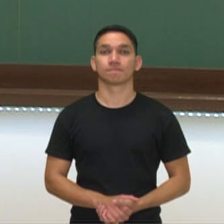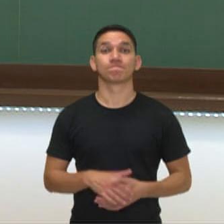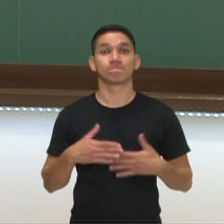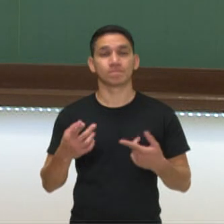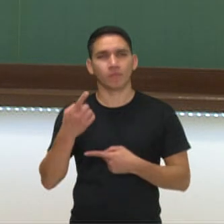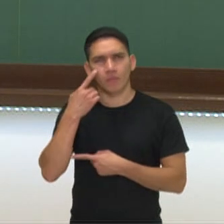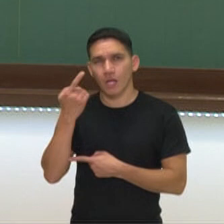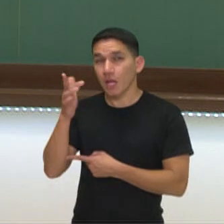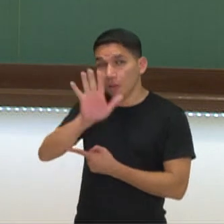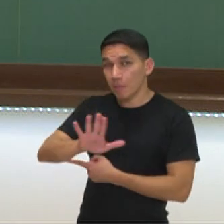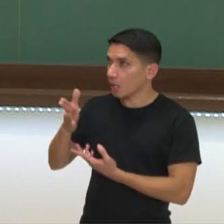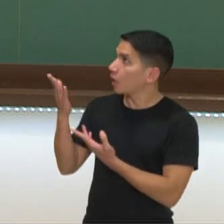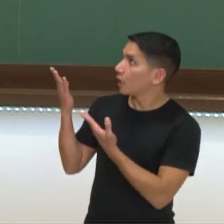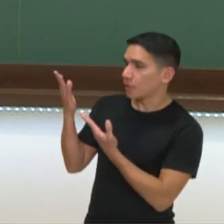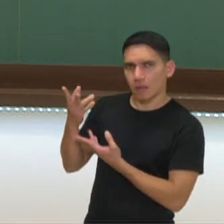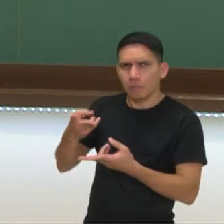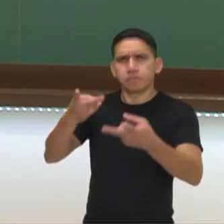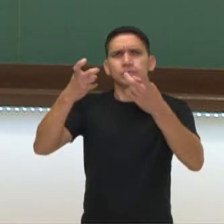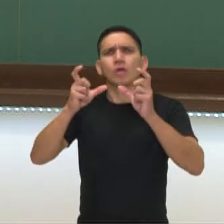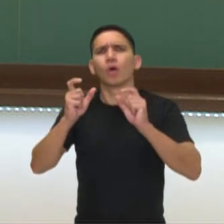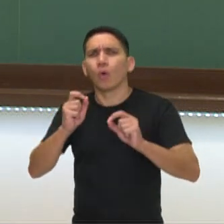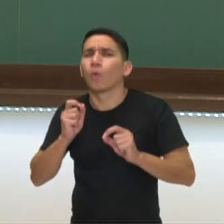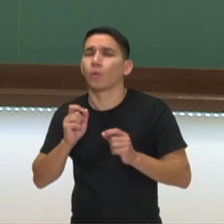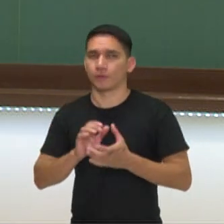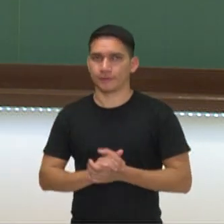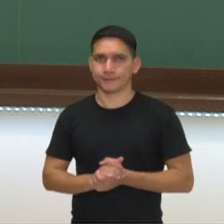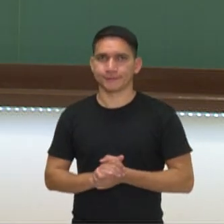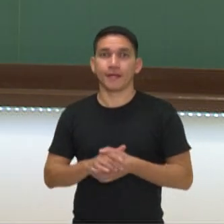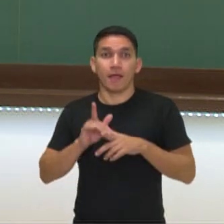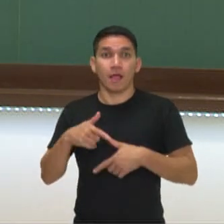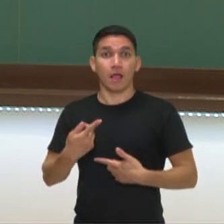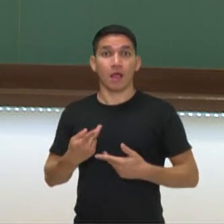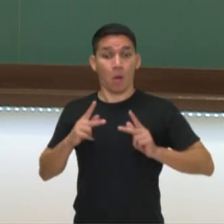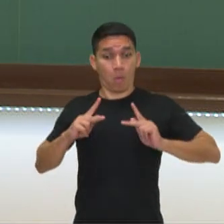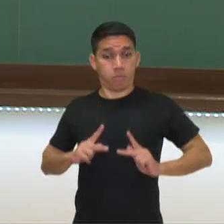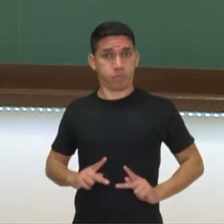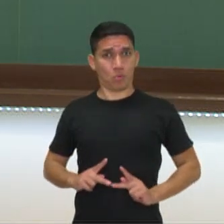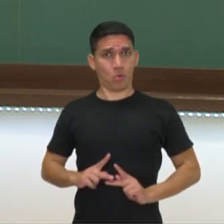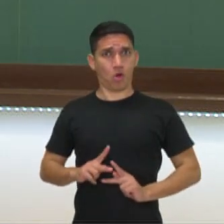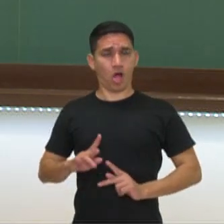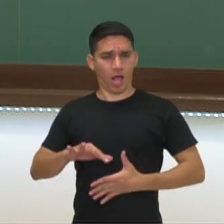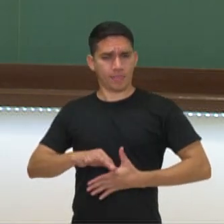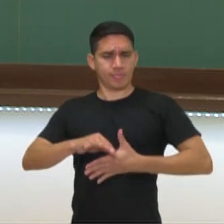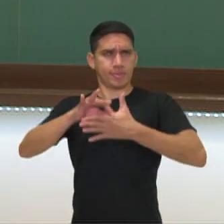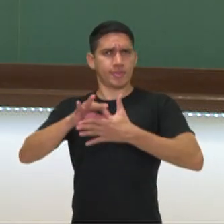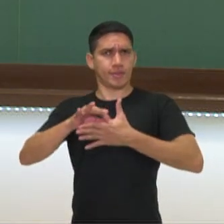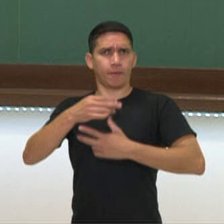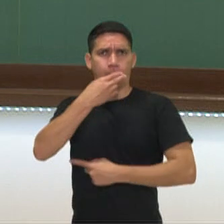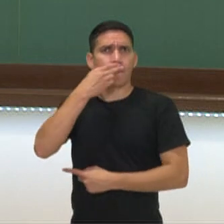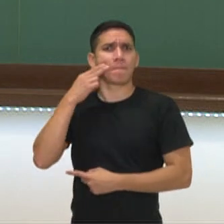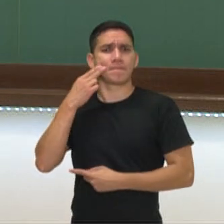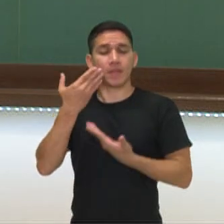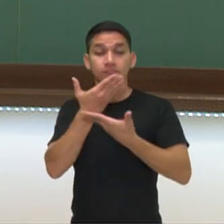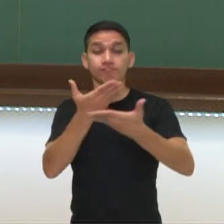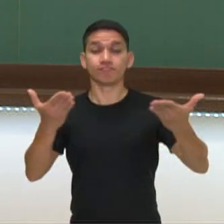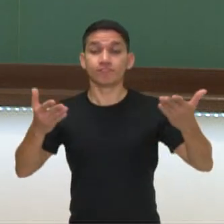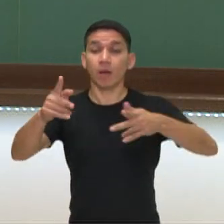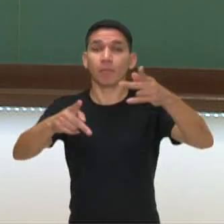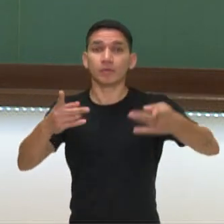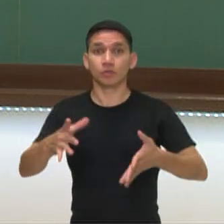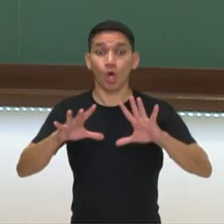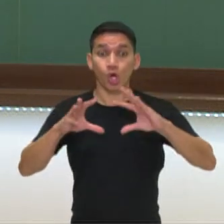nesta imagem você consegue perceber uma posição de liderança do Mussolini frente ao povo. E o